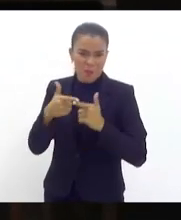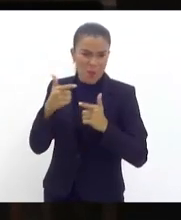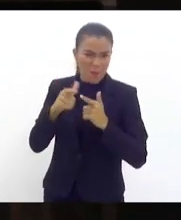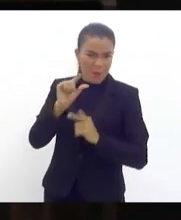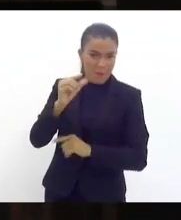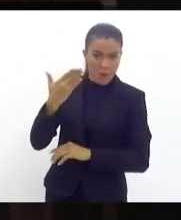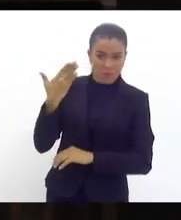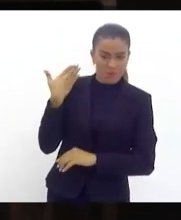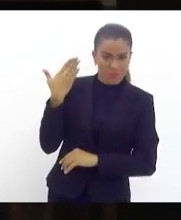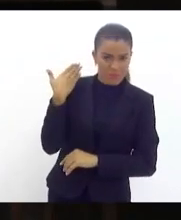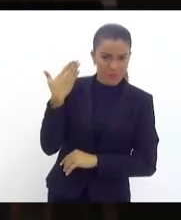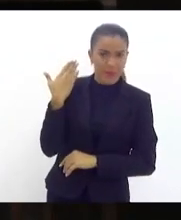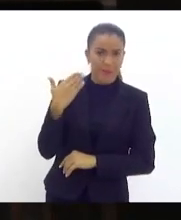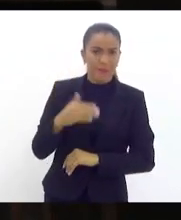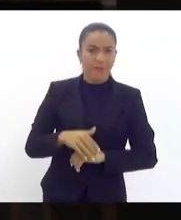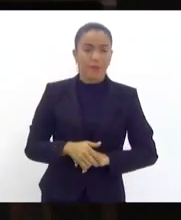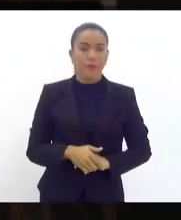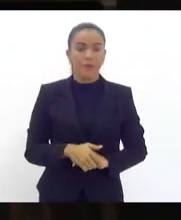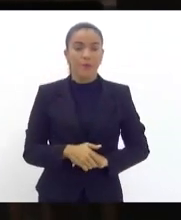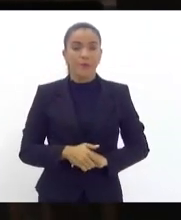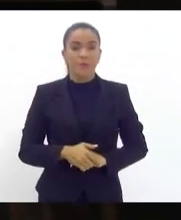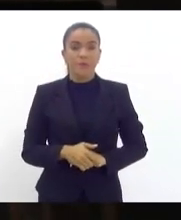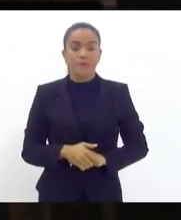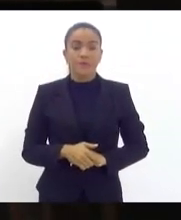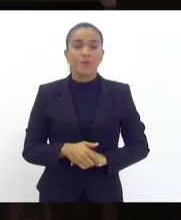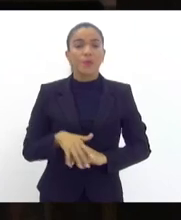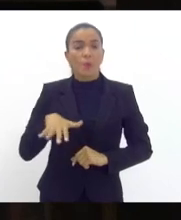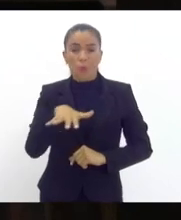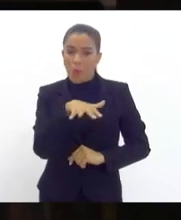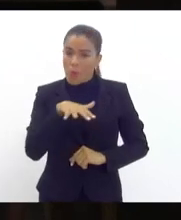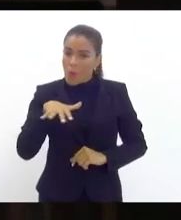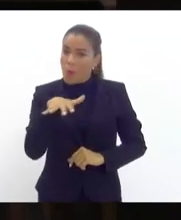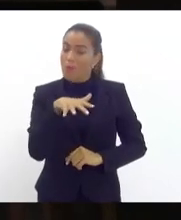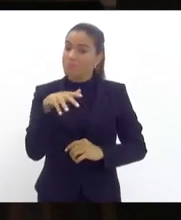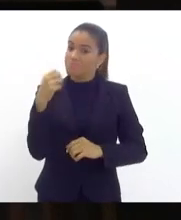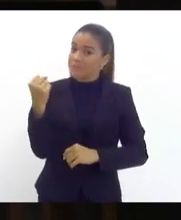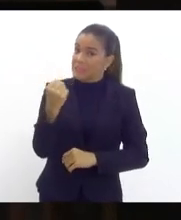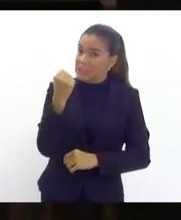de uma um caso